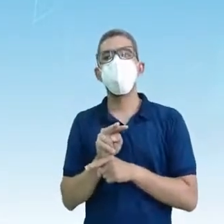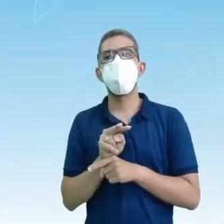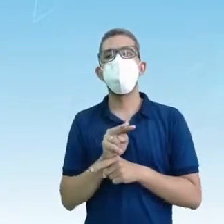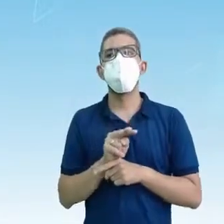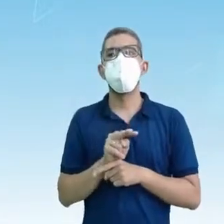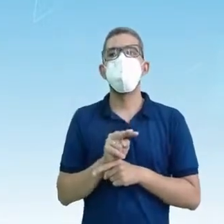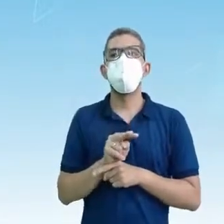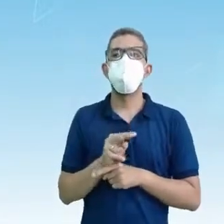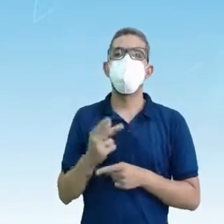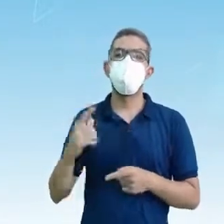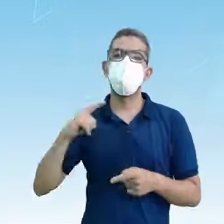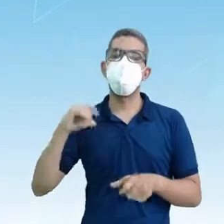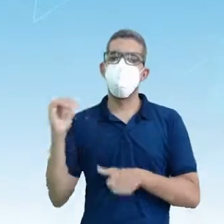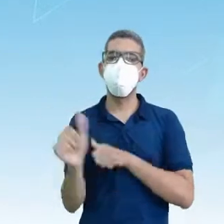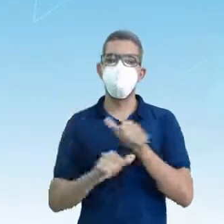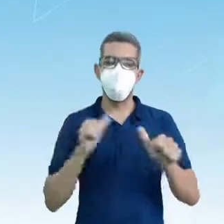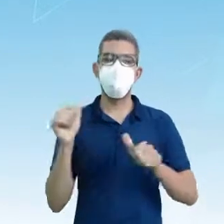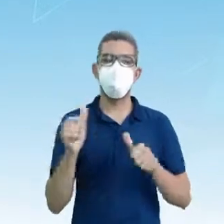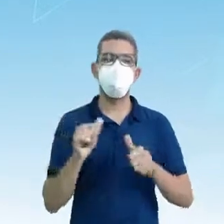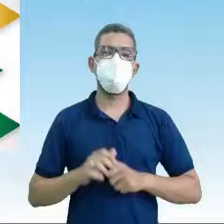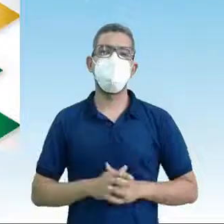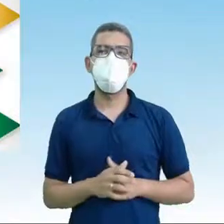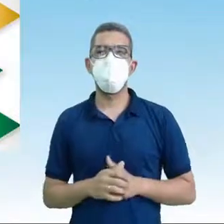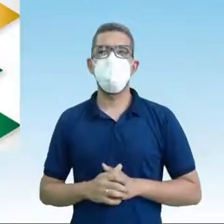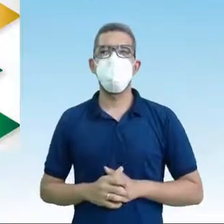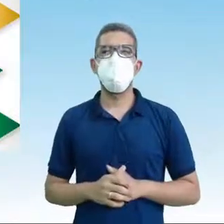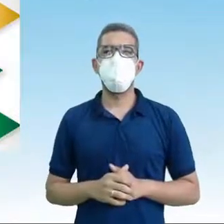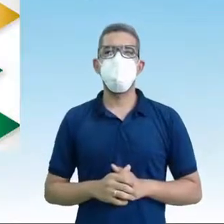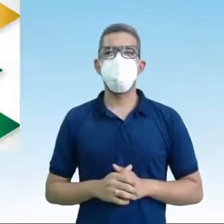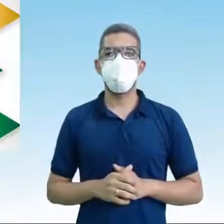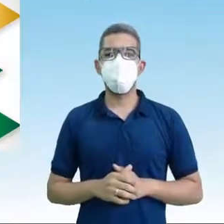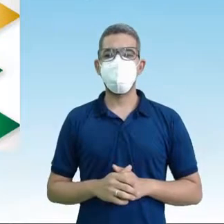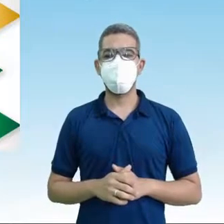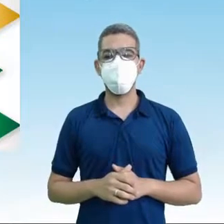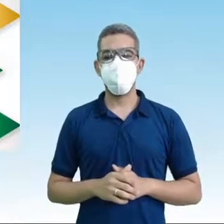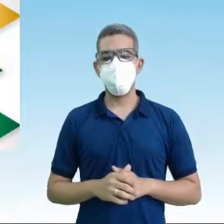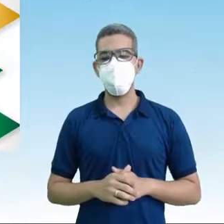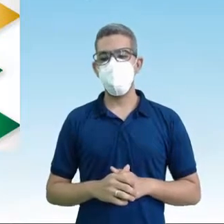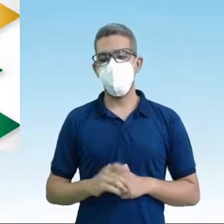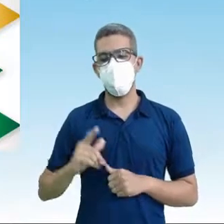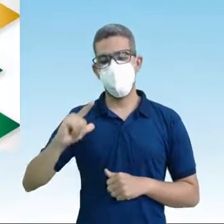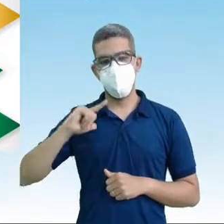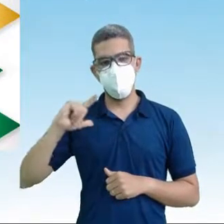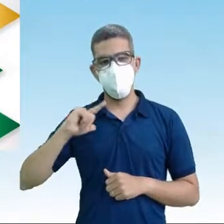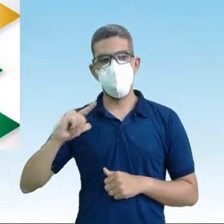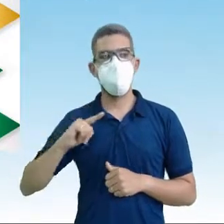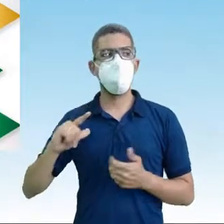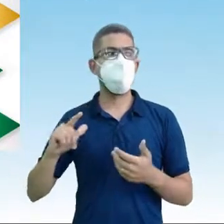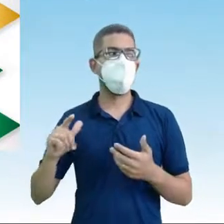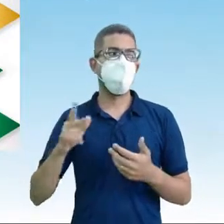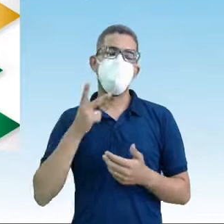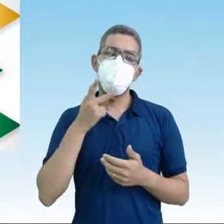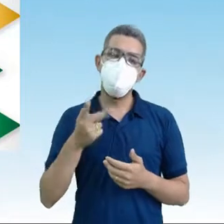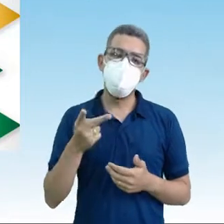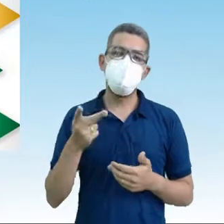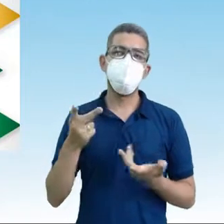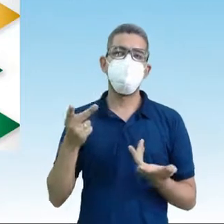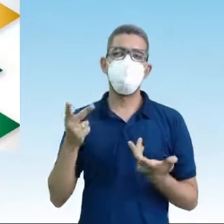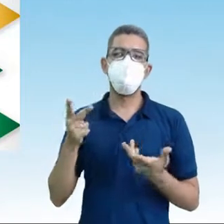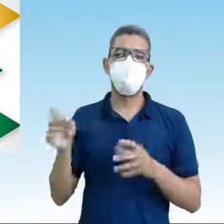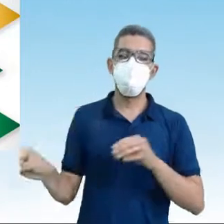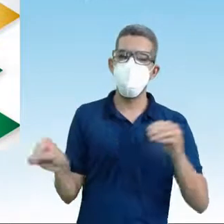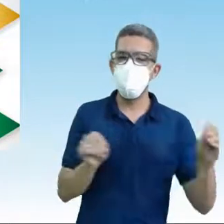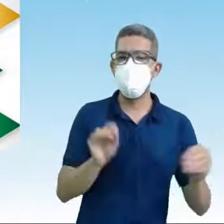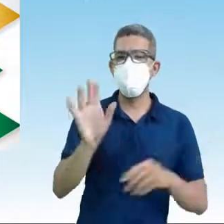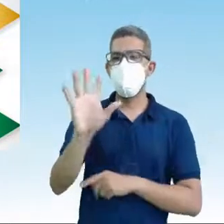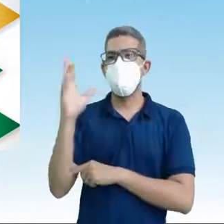afetados pelas mudanças climáticas. E continuando falando sobre as migrações ambientais,